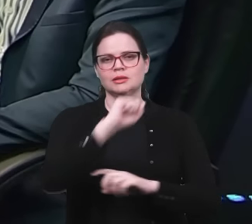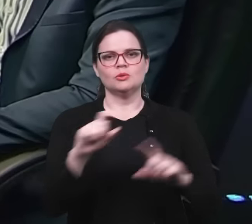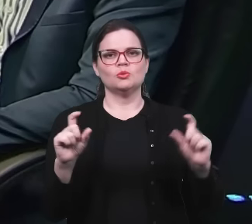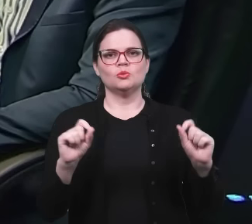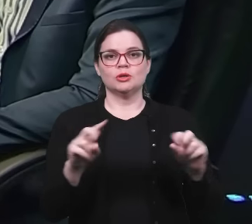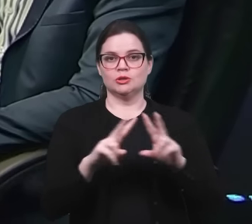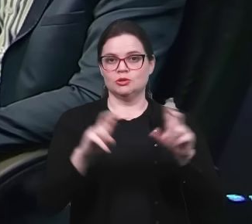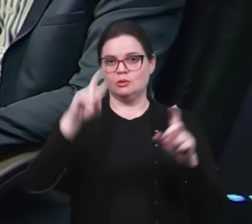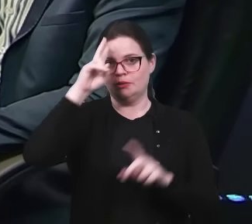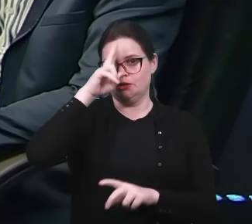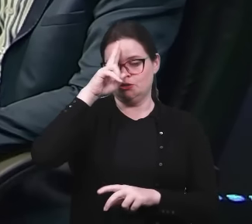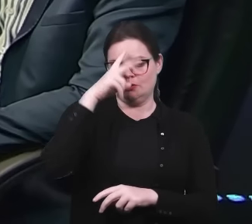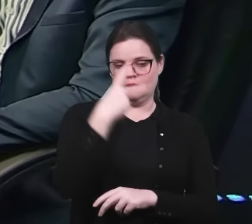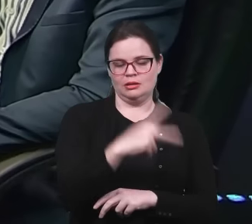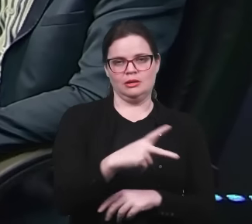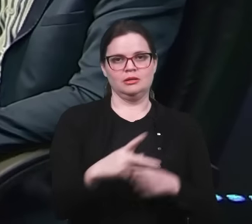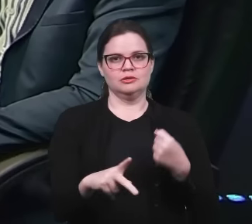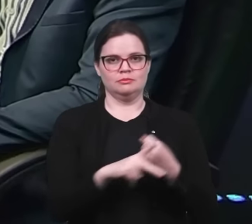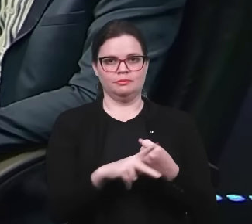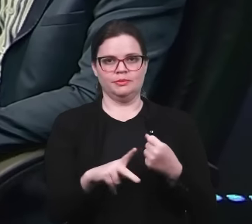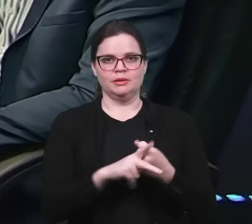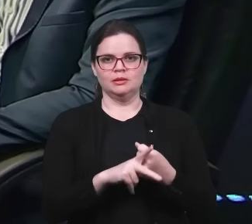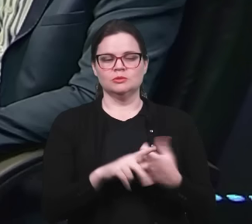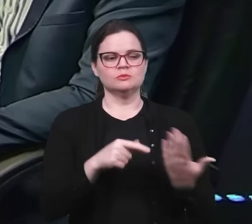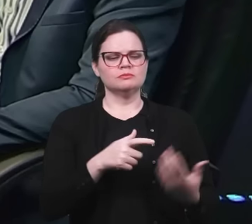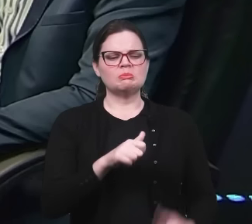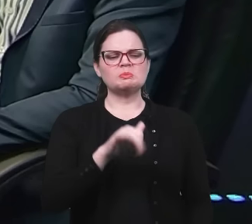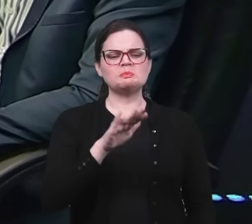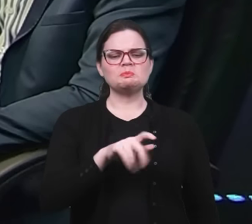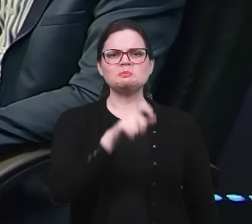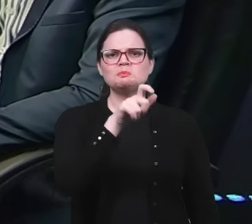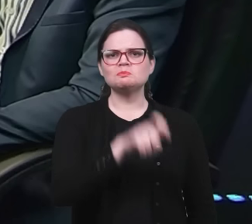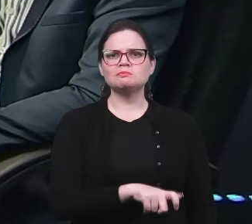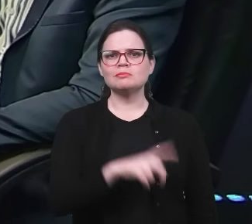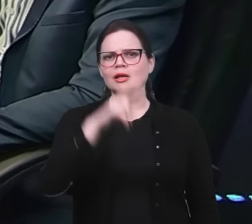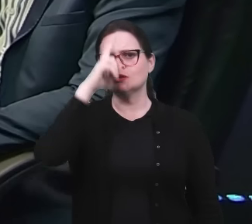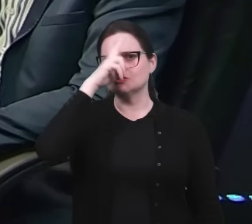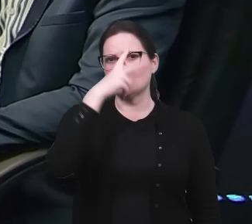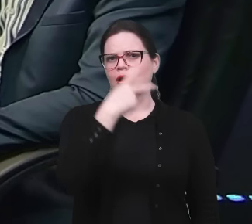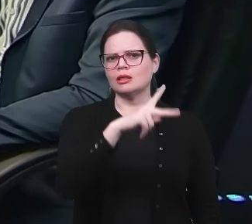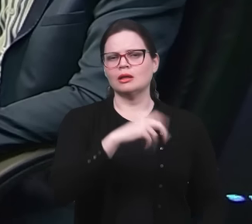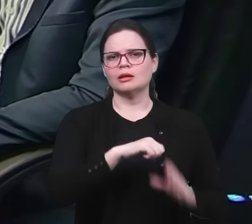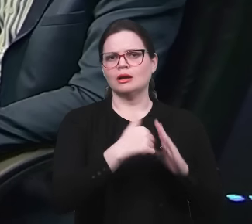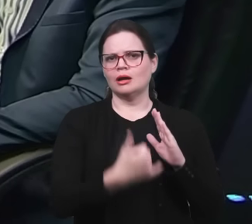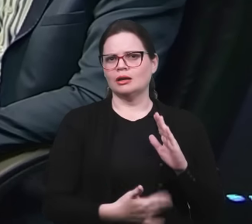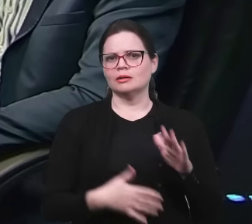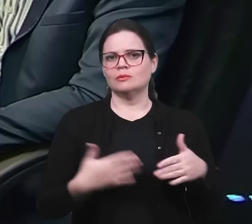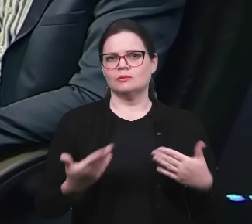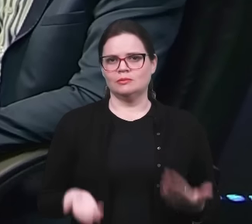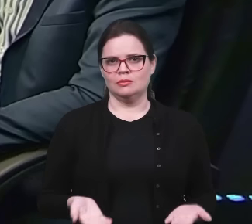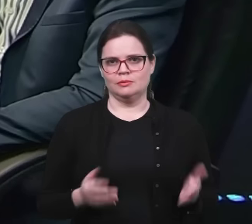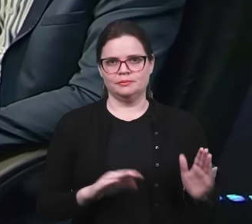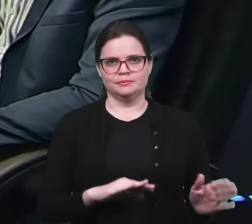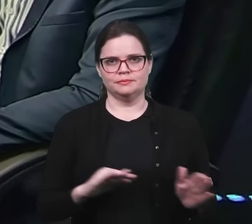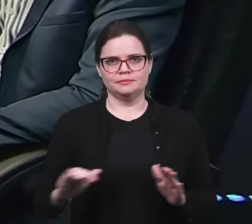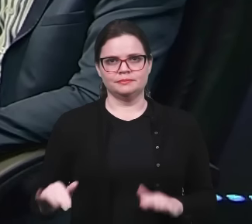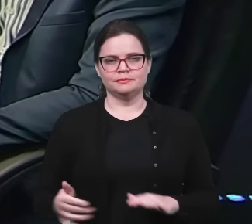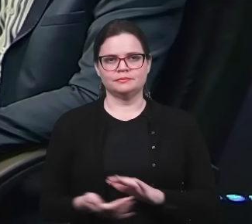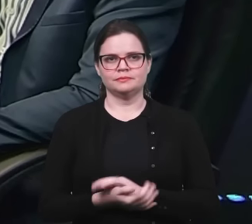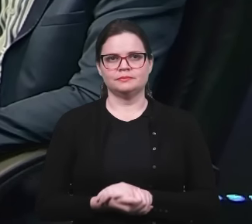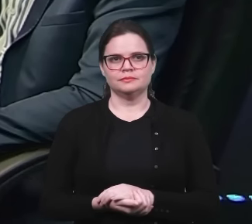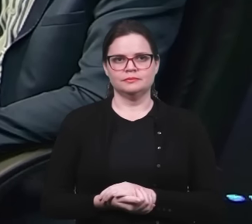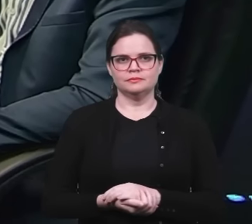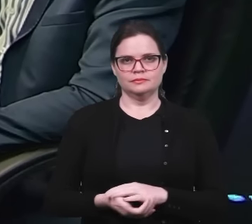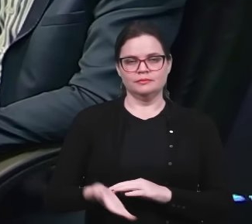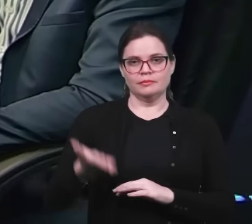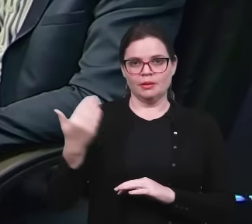a história de Pedro? Quem era Pedro? Quais eram as suas principais características? Na época